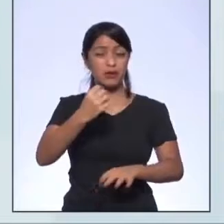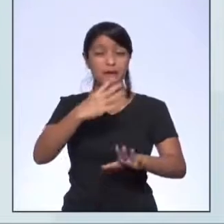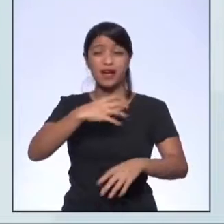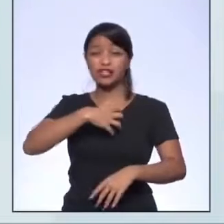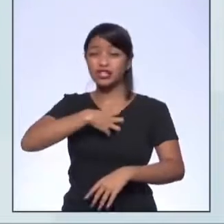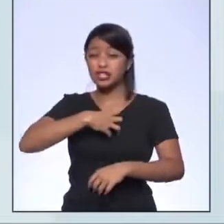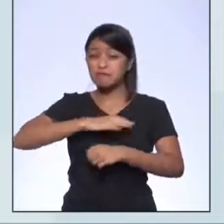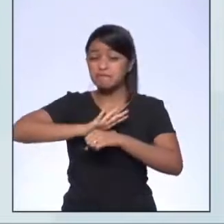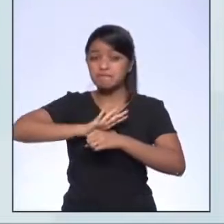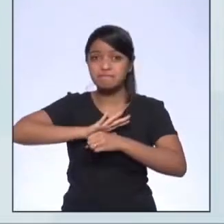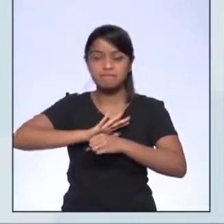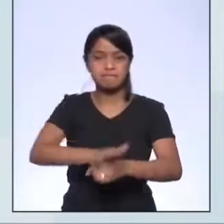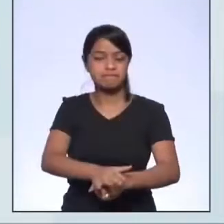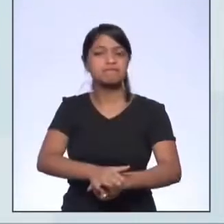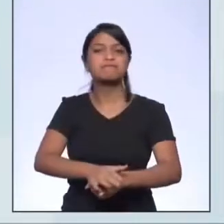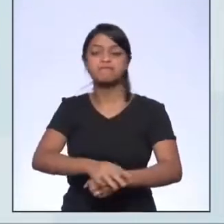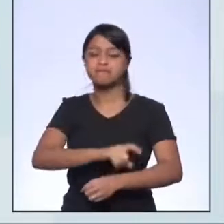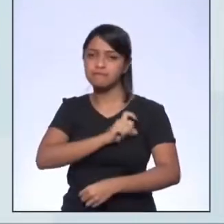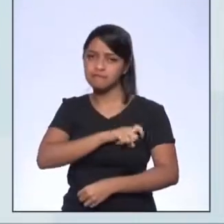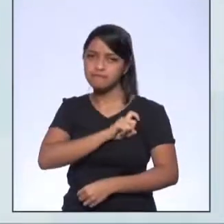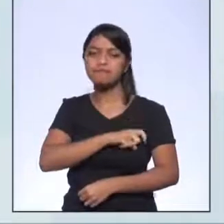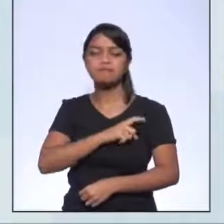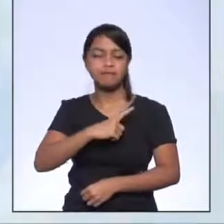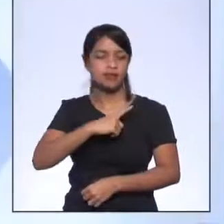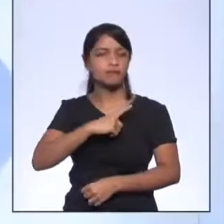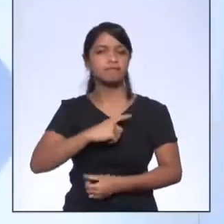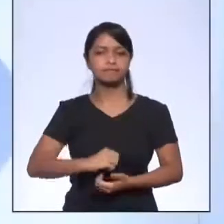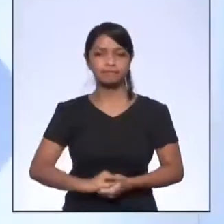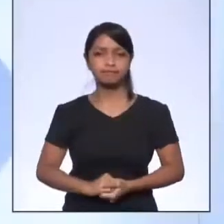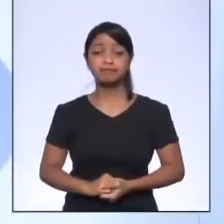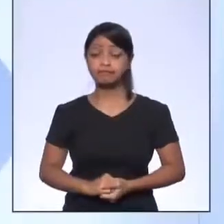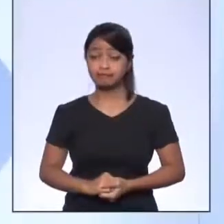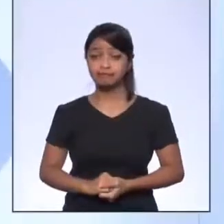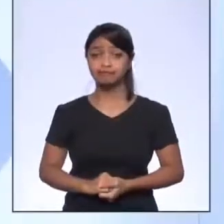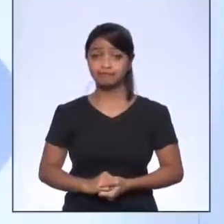e abusivos. Muito bem, então nós temos até